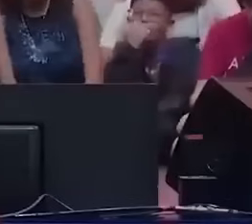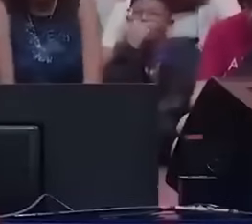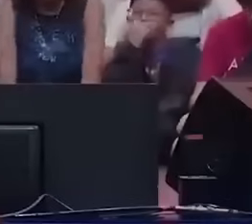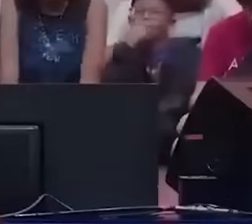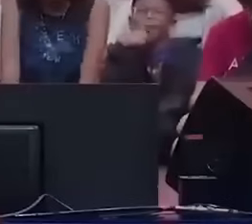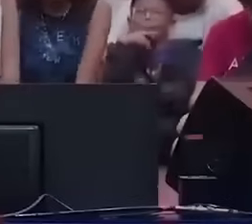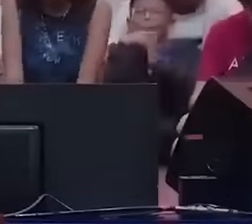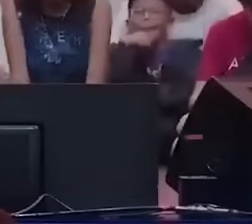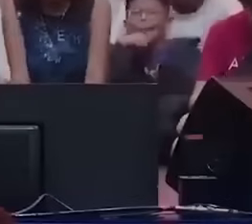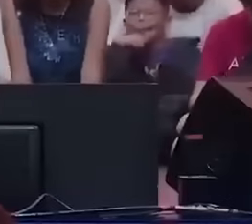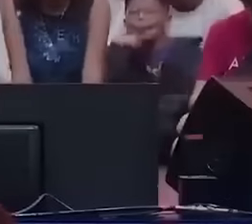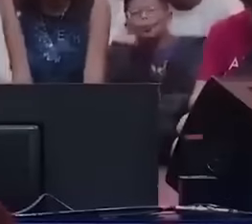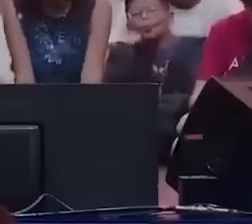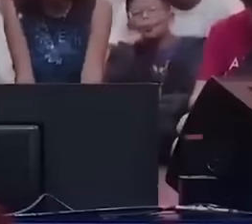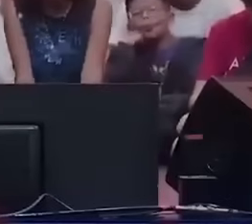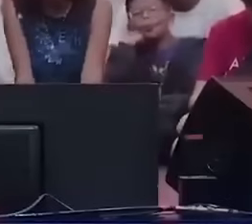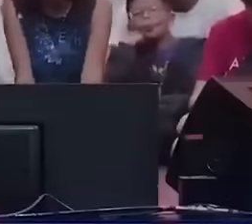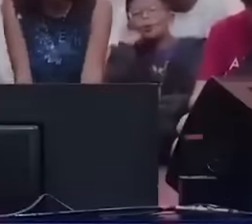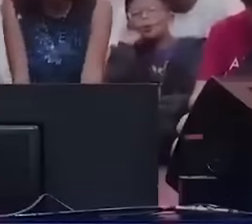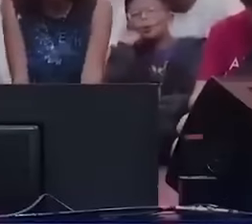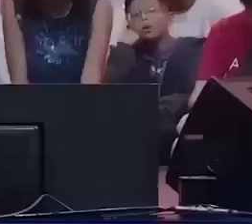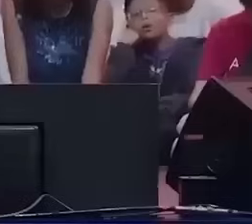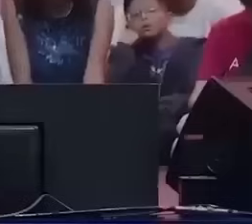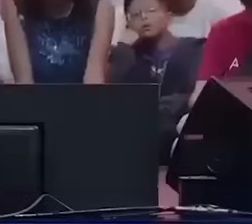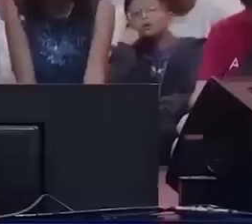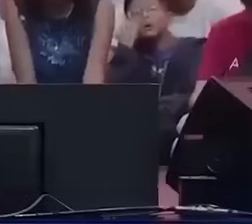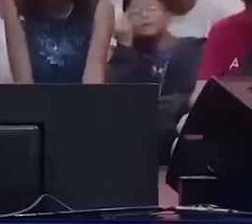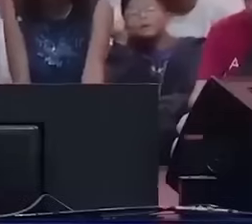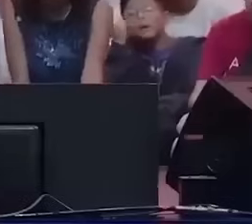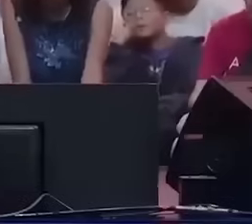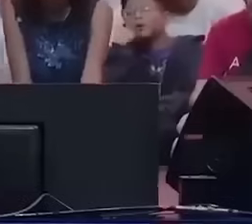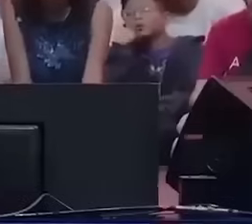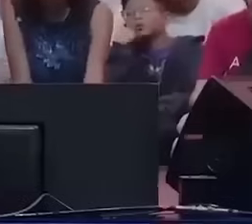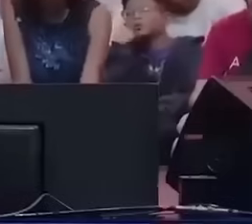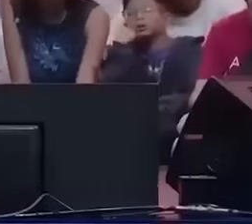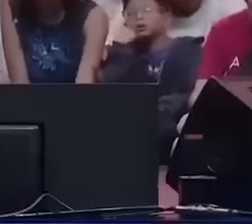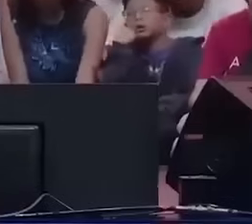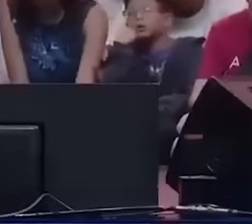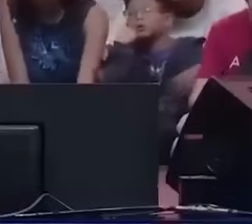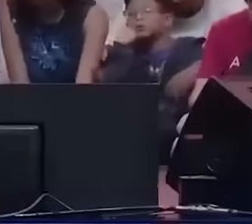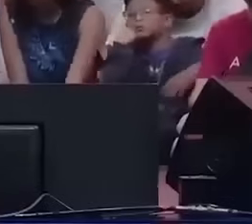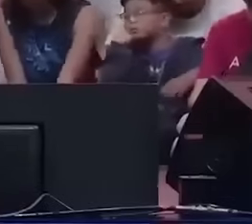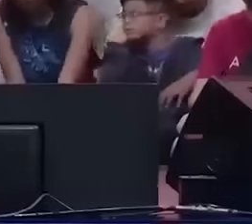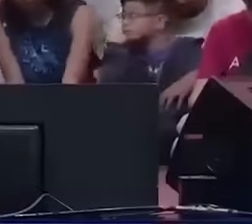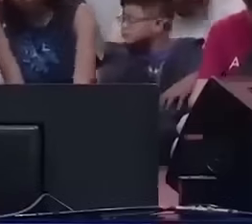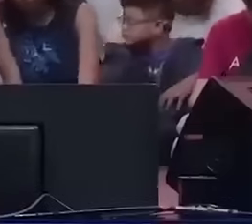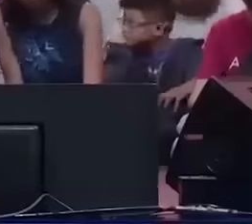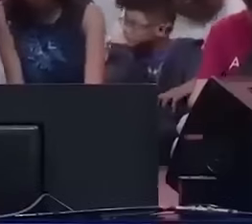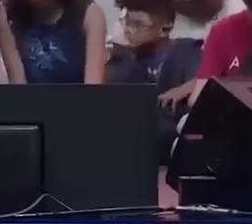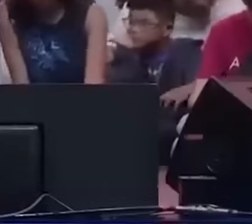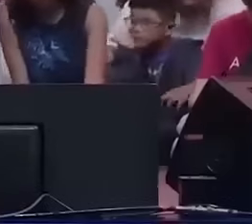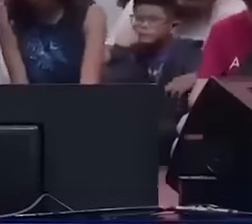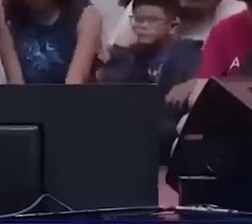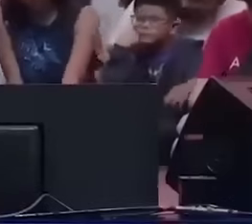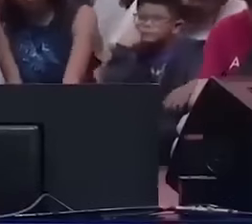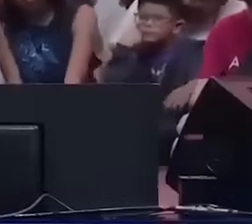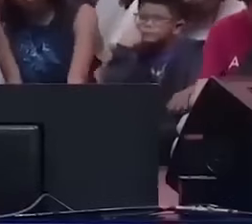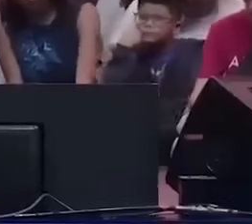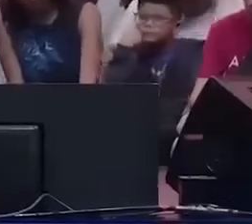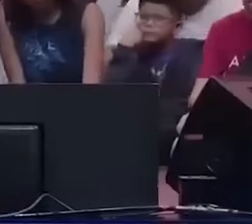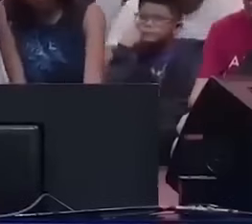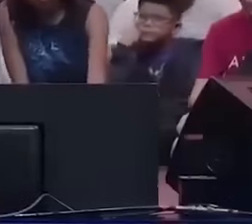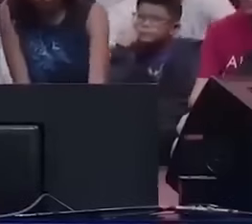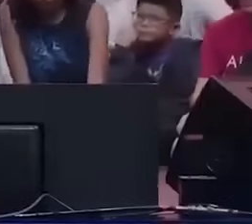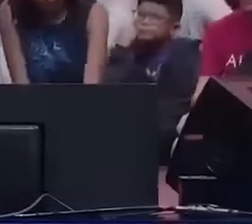por gentileza, no Evangelho de Cristo, conforme o registro de João, capítulo